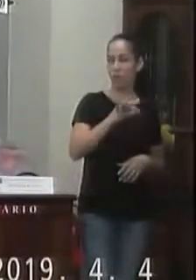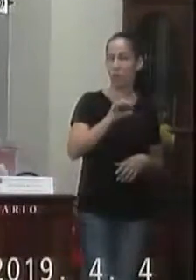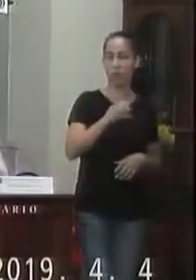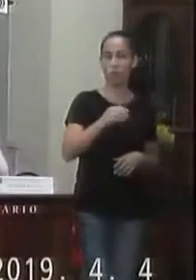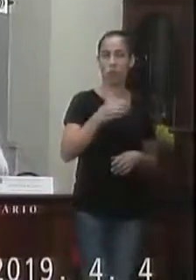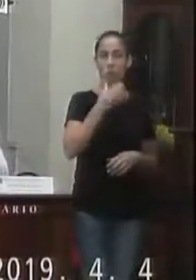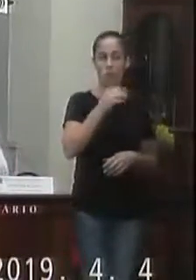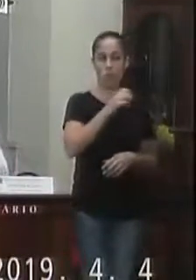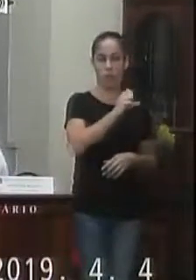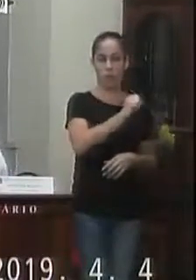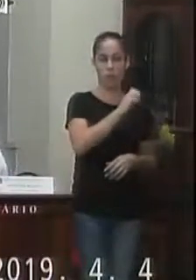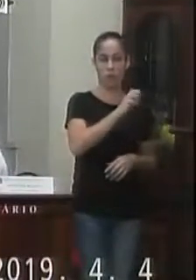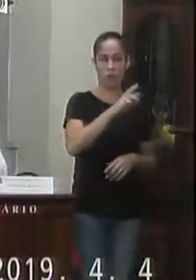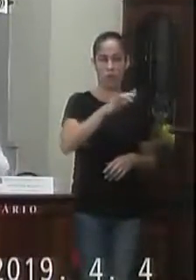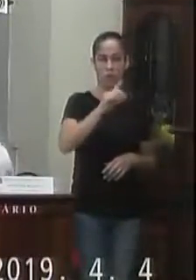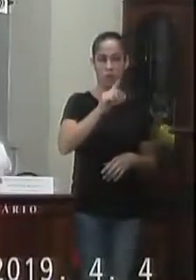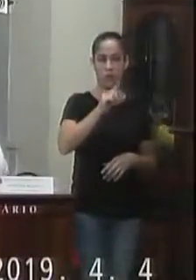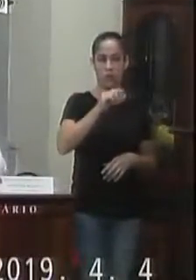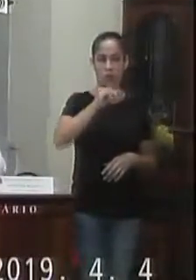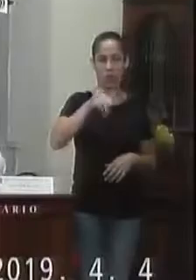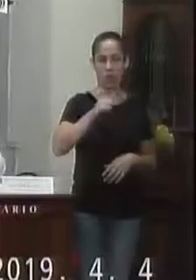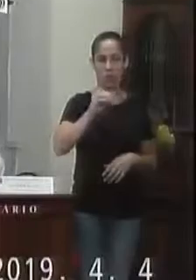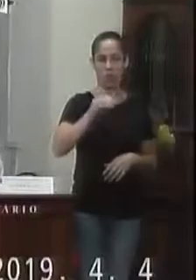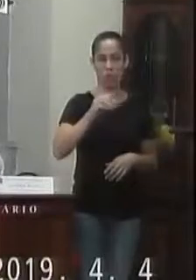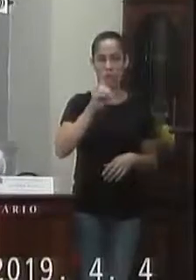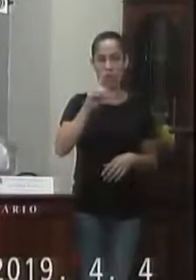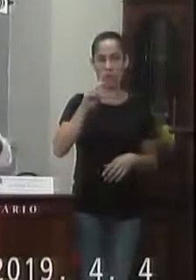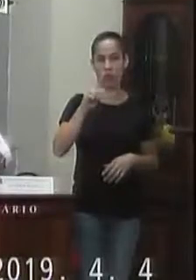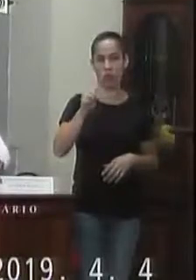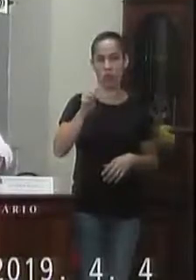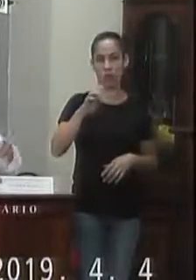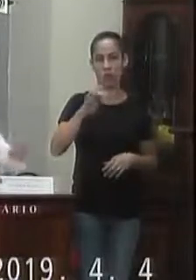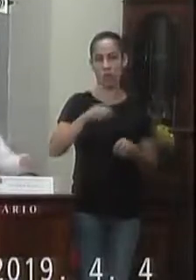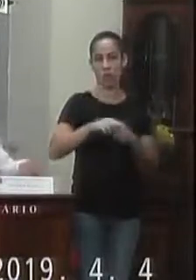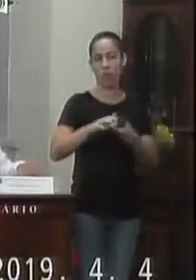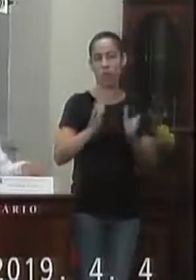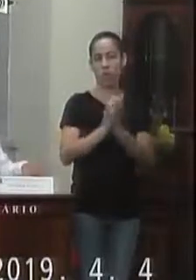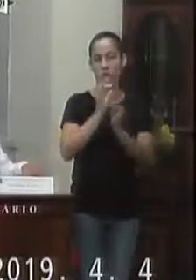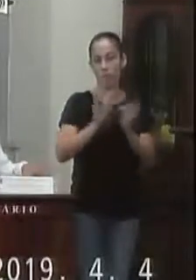Sérgio Duarte, vai para a Comissão